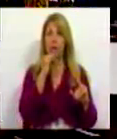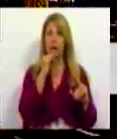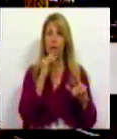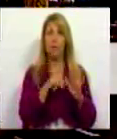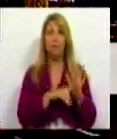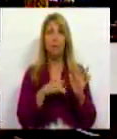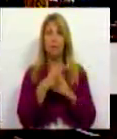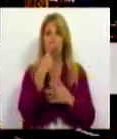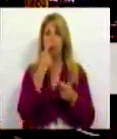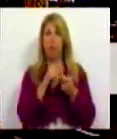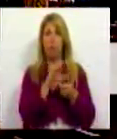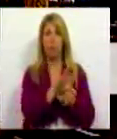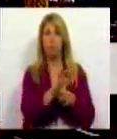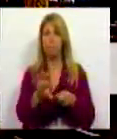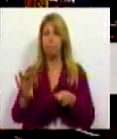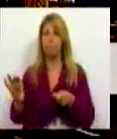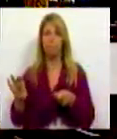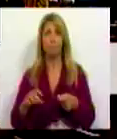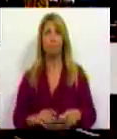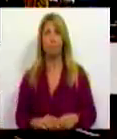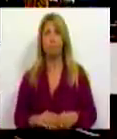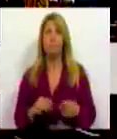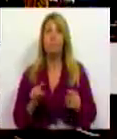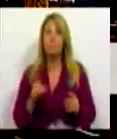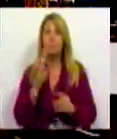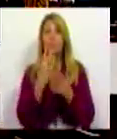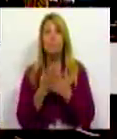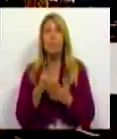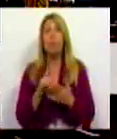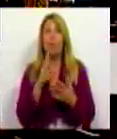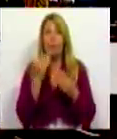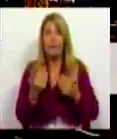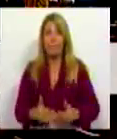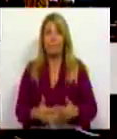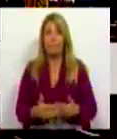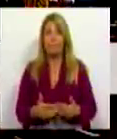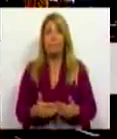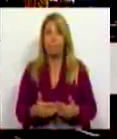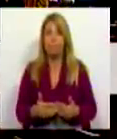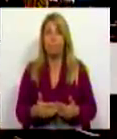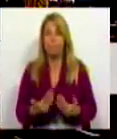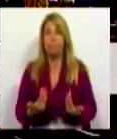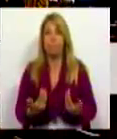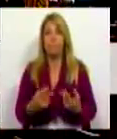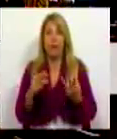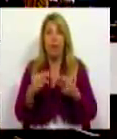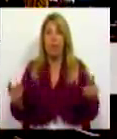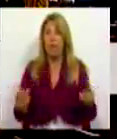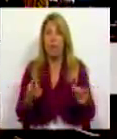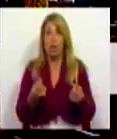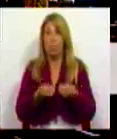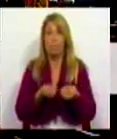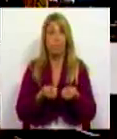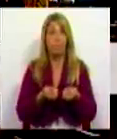muito irrisórios, as verbas que foram alocadas, e isso tem criado constrangimentos, ou está a começar a criar constrangimentos às autarquias,